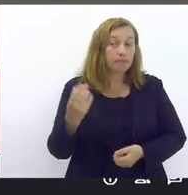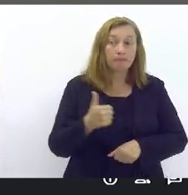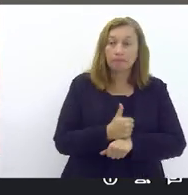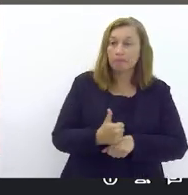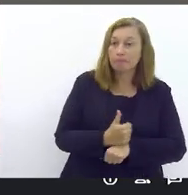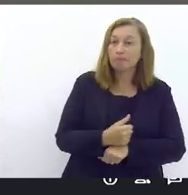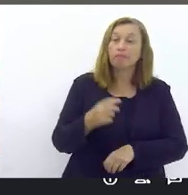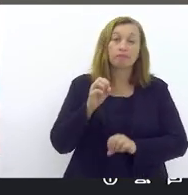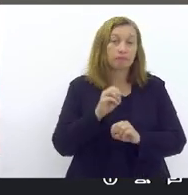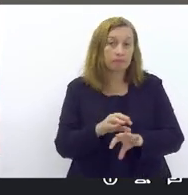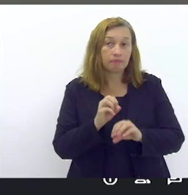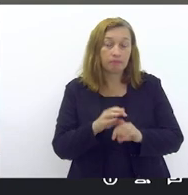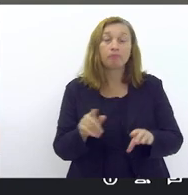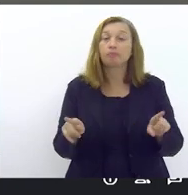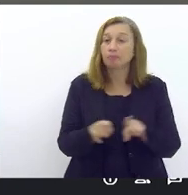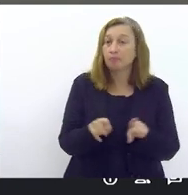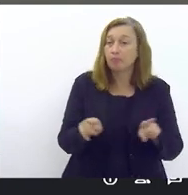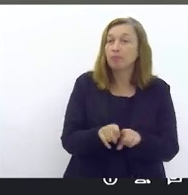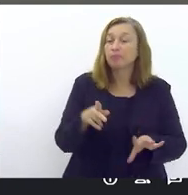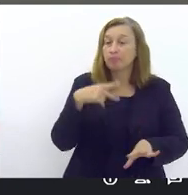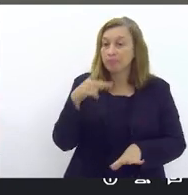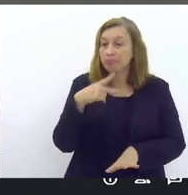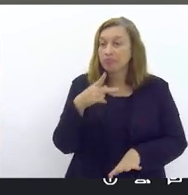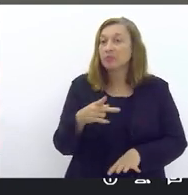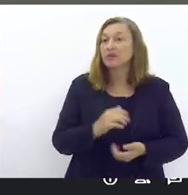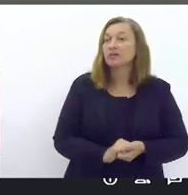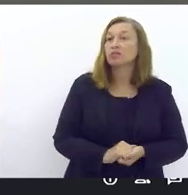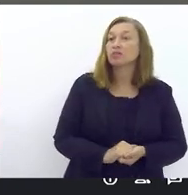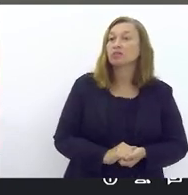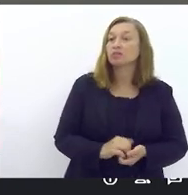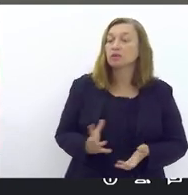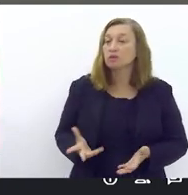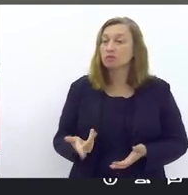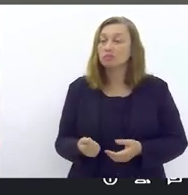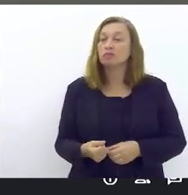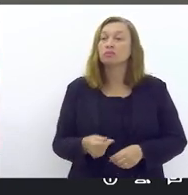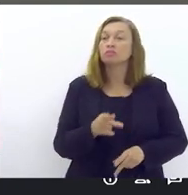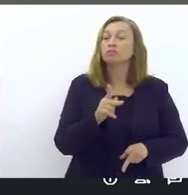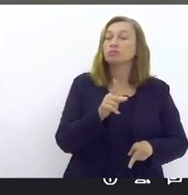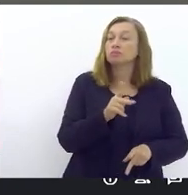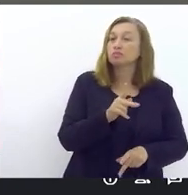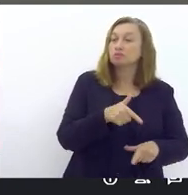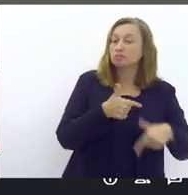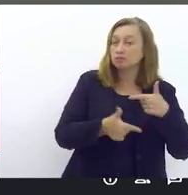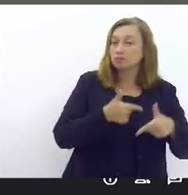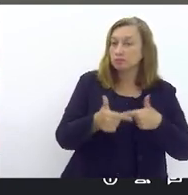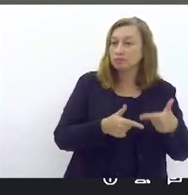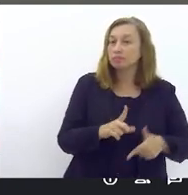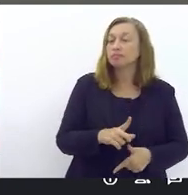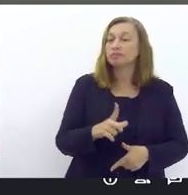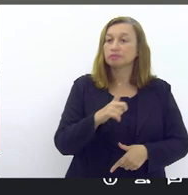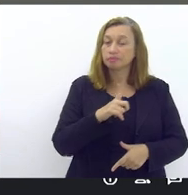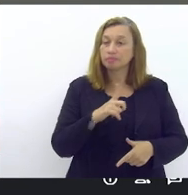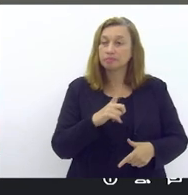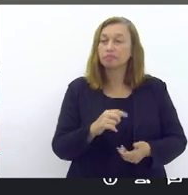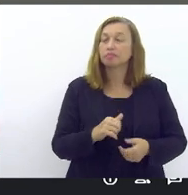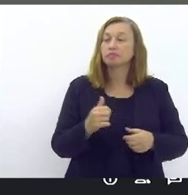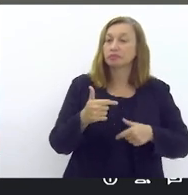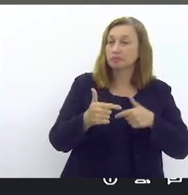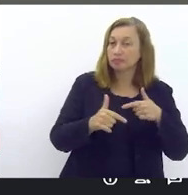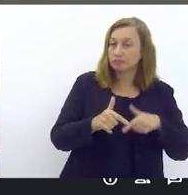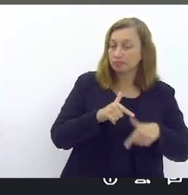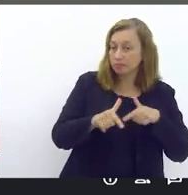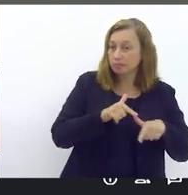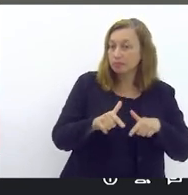profissionais de educação é também falar das condições de trabalho, de infraestrutura onde nós temos que trabalhar, e aí